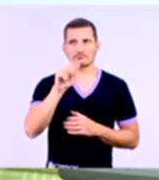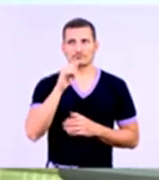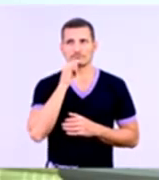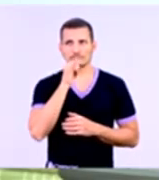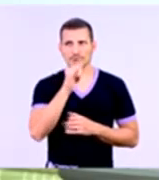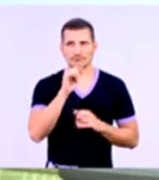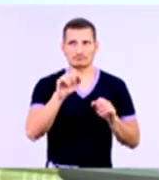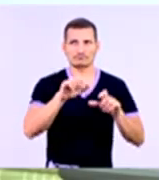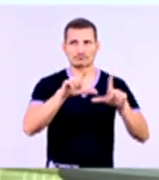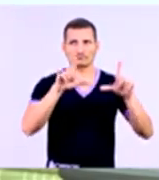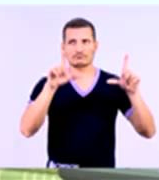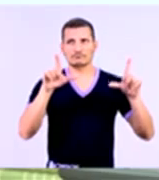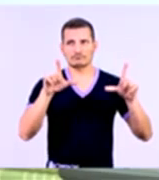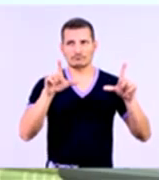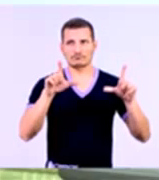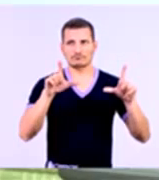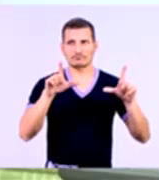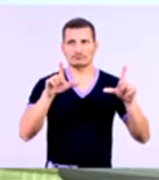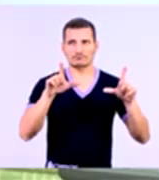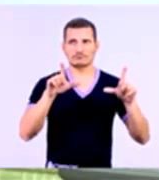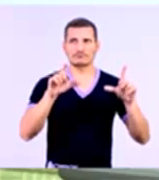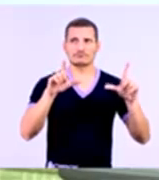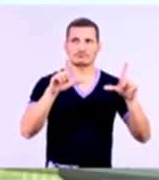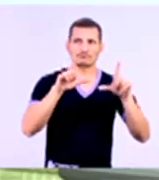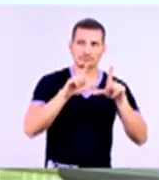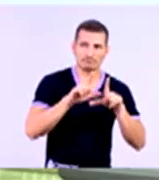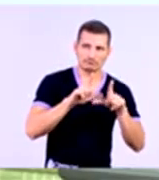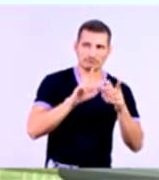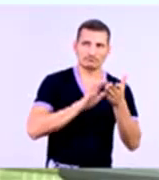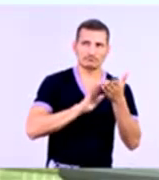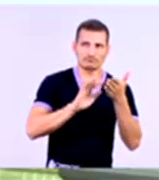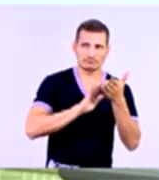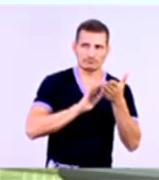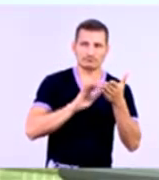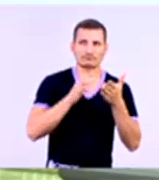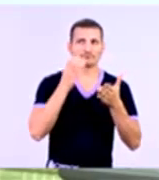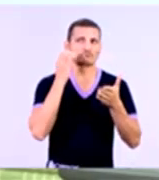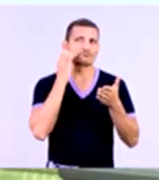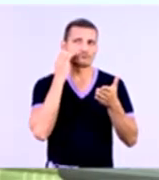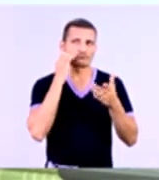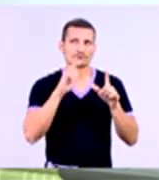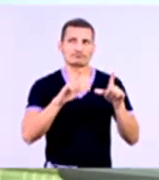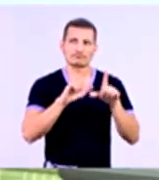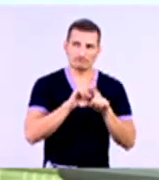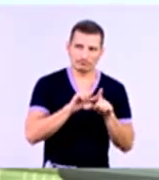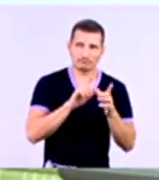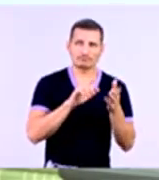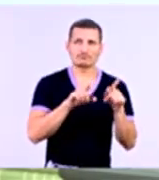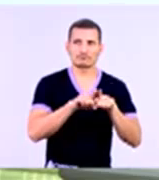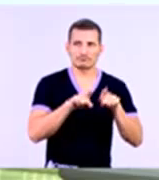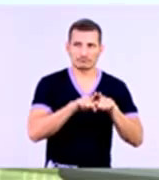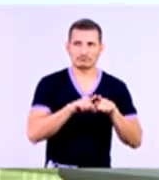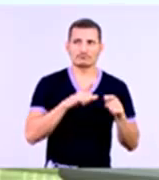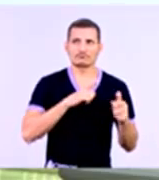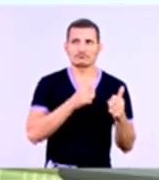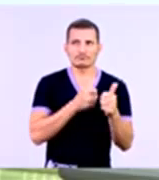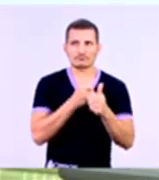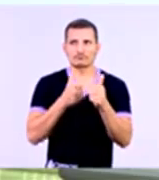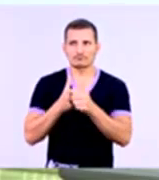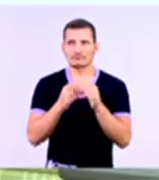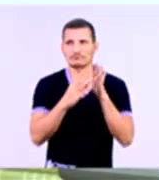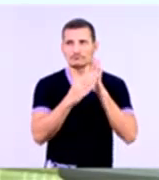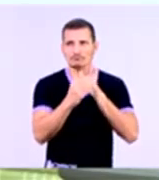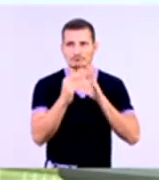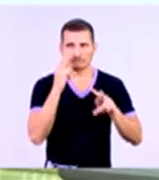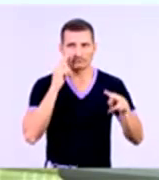100% no navegador. Se for no tablet, também. E se for no celular, também. Ela vai acompanhando os modelos